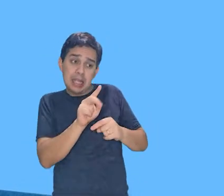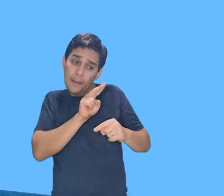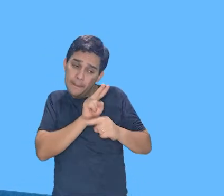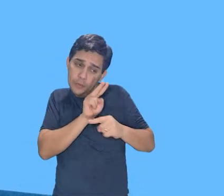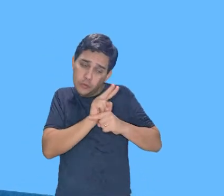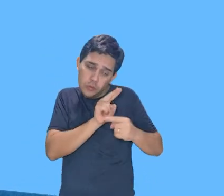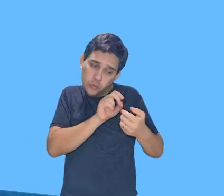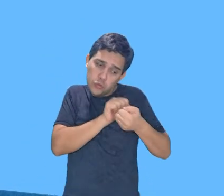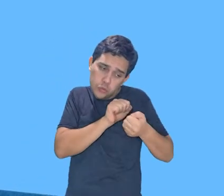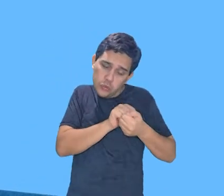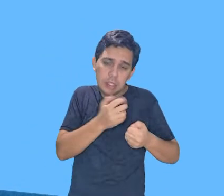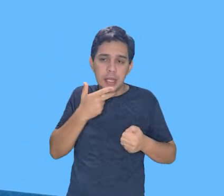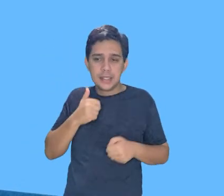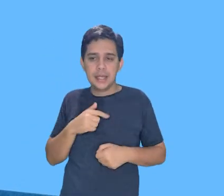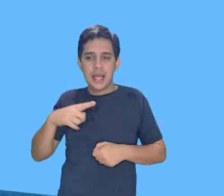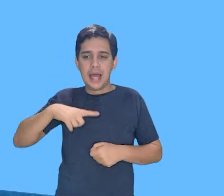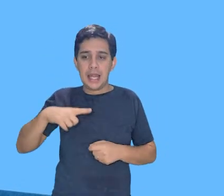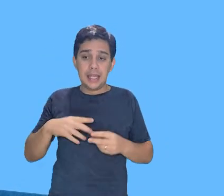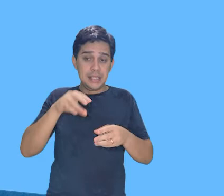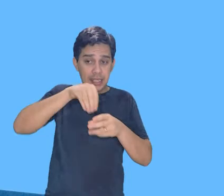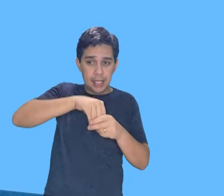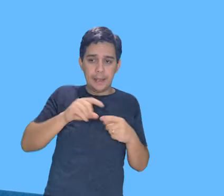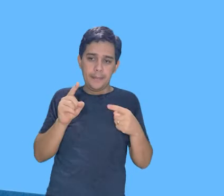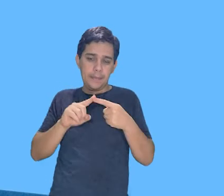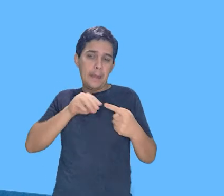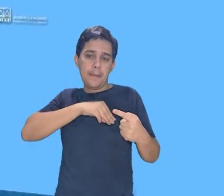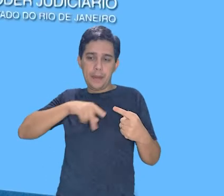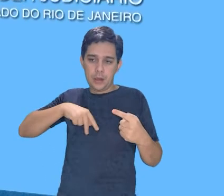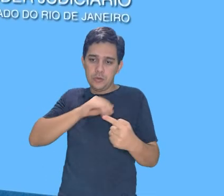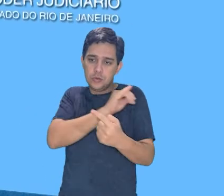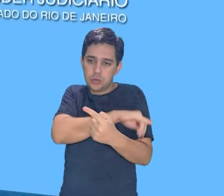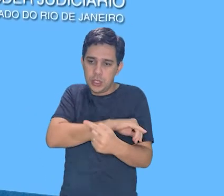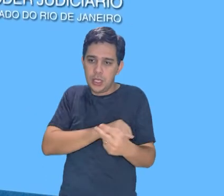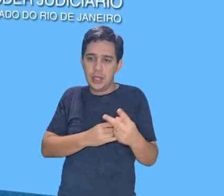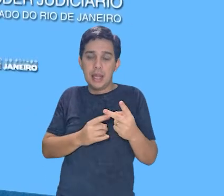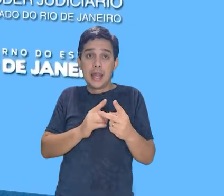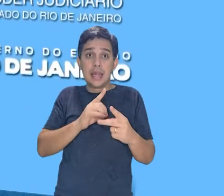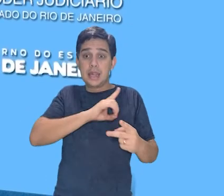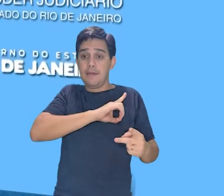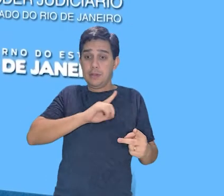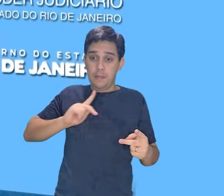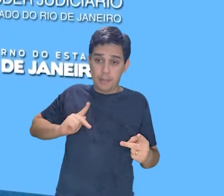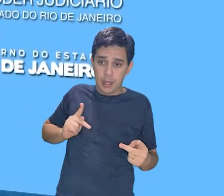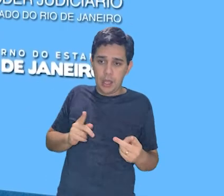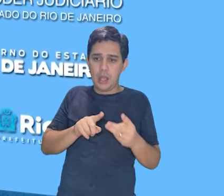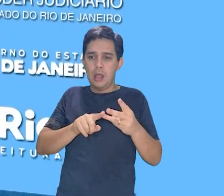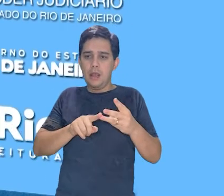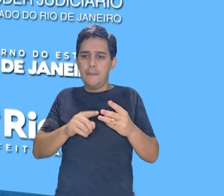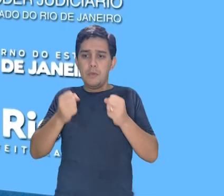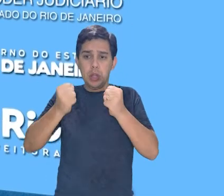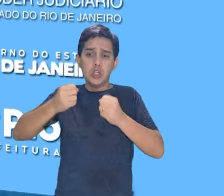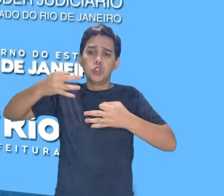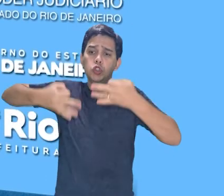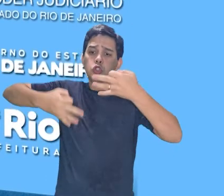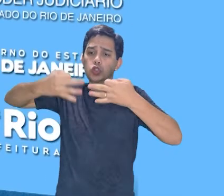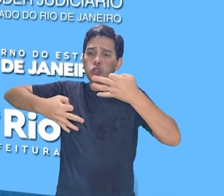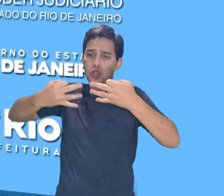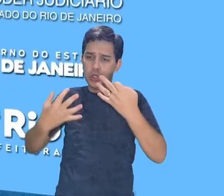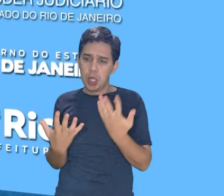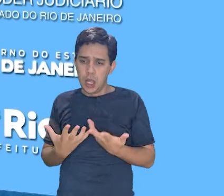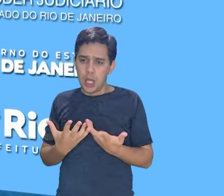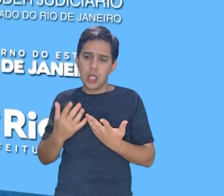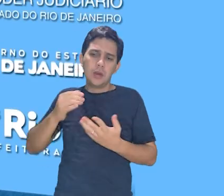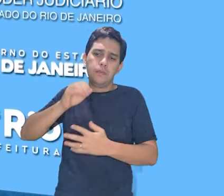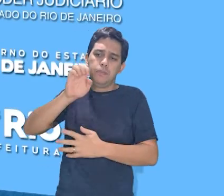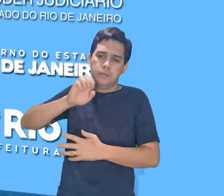tem ali promotores, defensores, juízes e gestores estaduais, até do município do Rio de Janeiro. E a gente monitora todo esse processo. Como